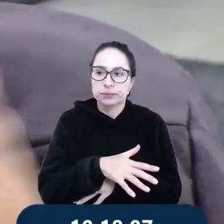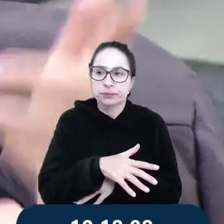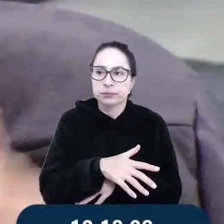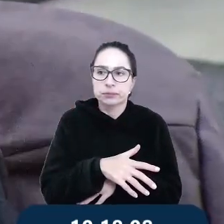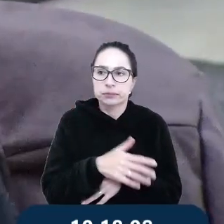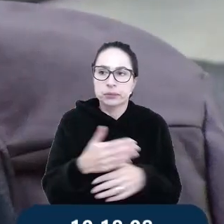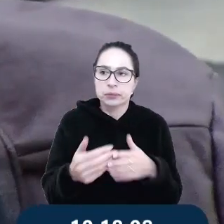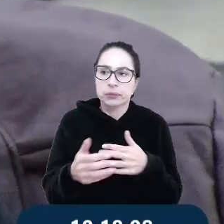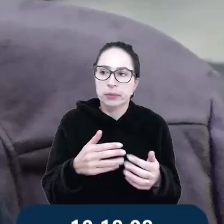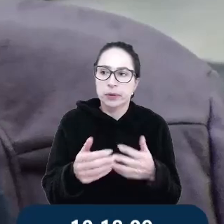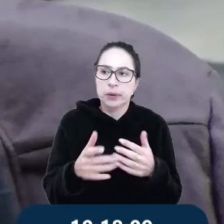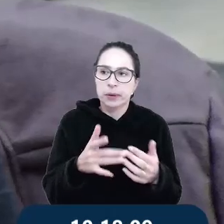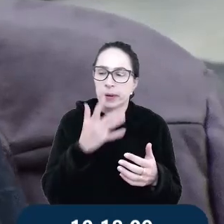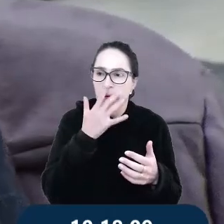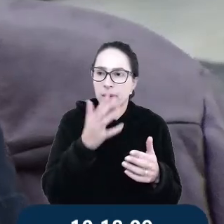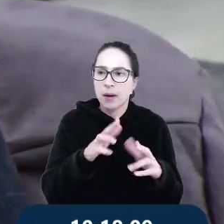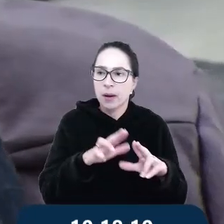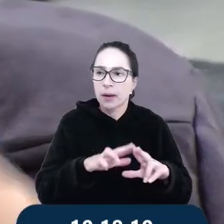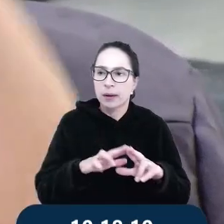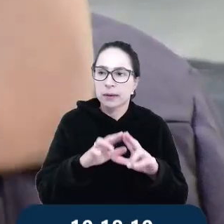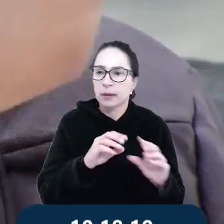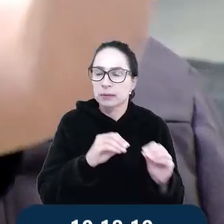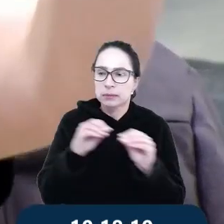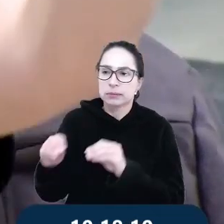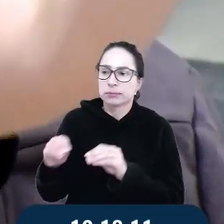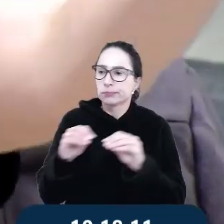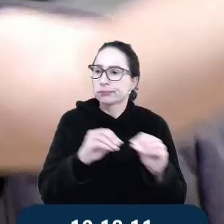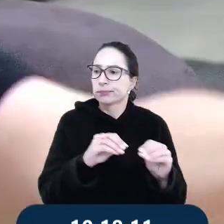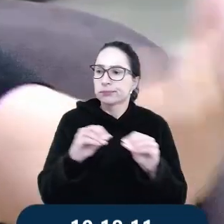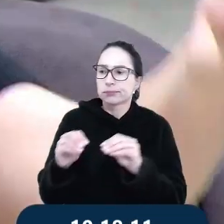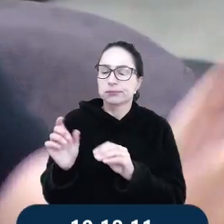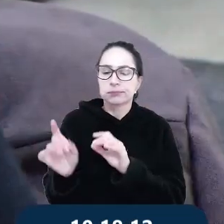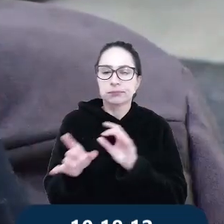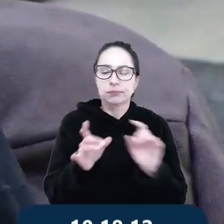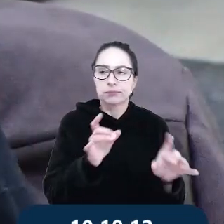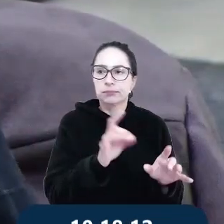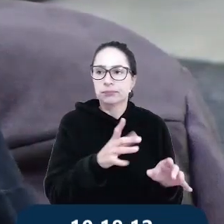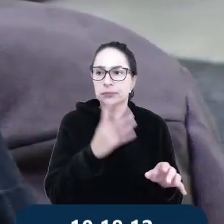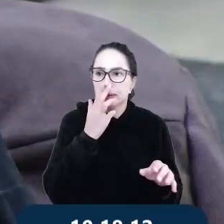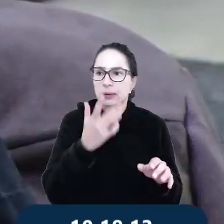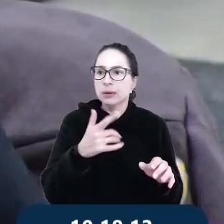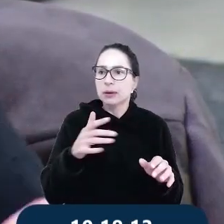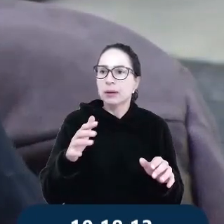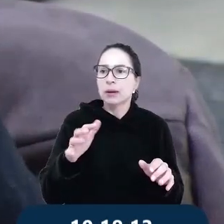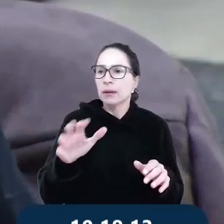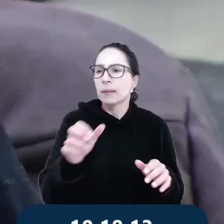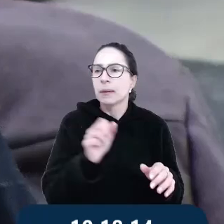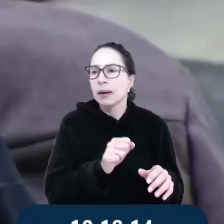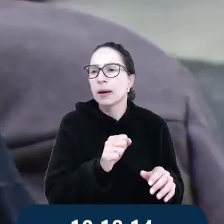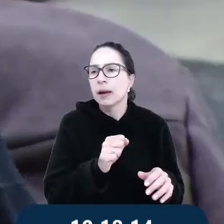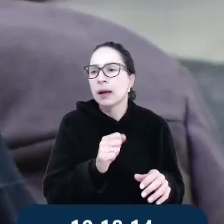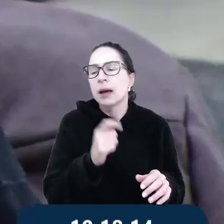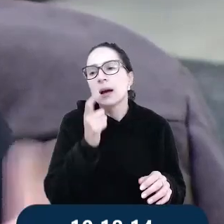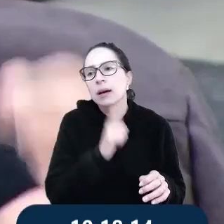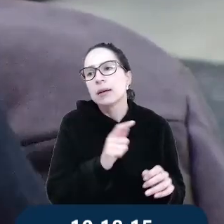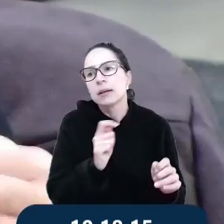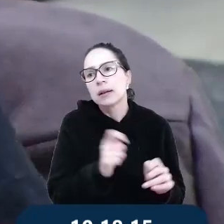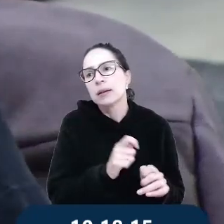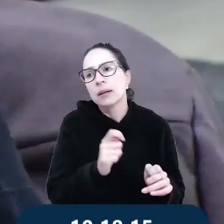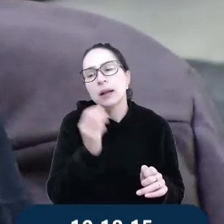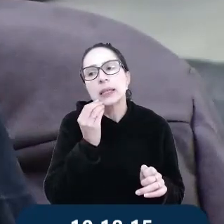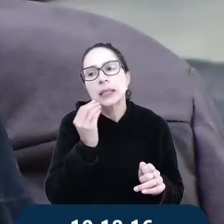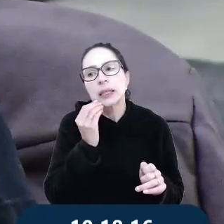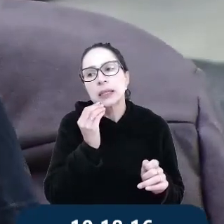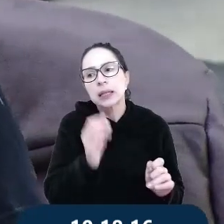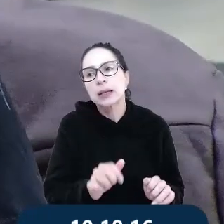que joga de um lugar para o outro, para qualquer catador que tenha, né, uma possibilidade de tentar fazer um melhor uso com isso. E isso não